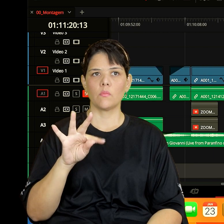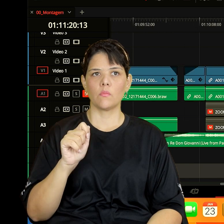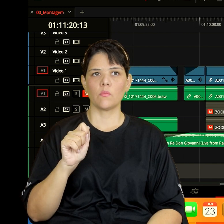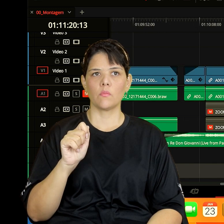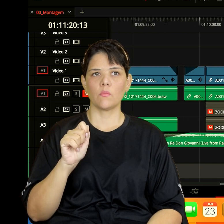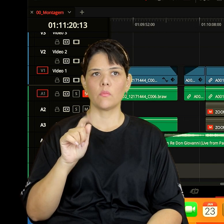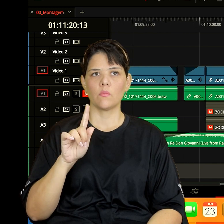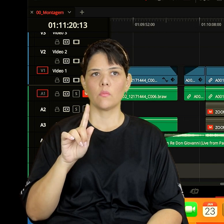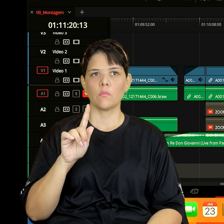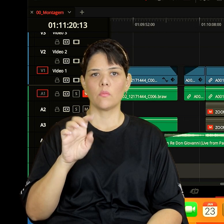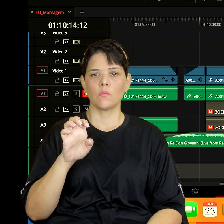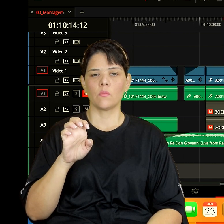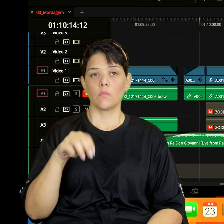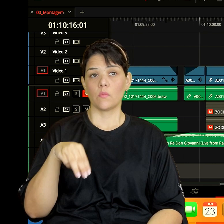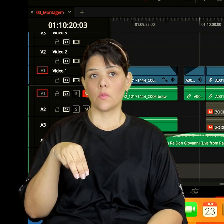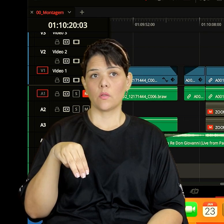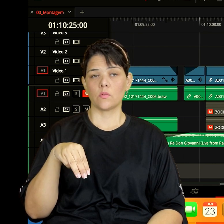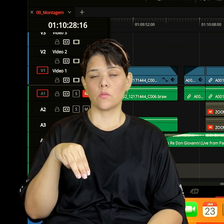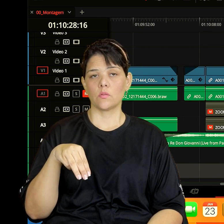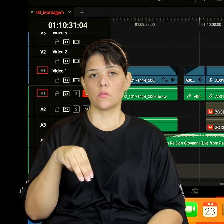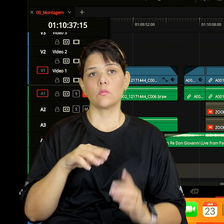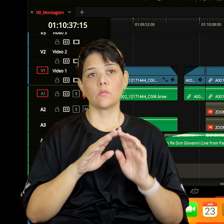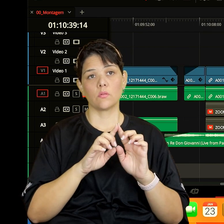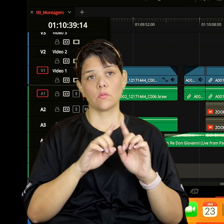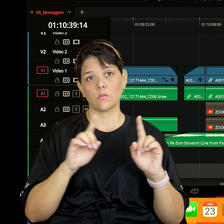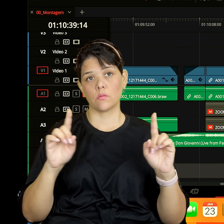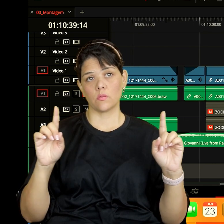Esse montagem inteiro é baseado